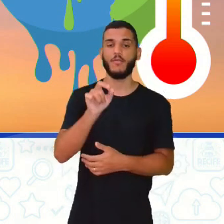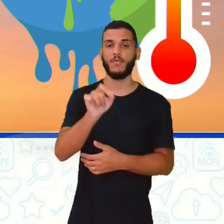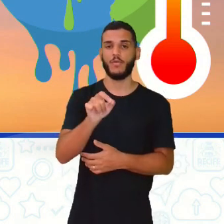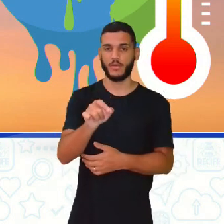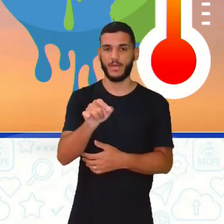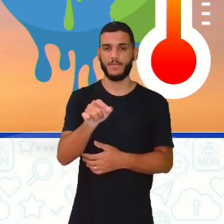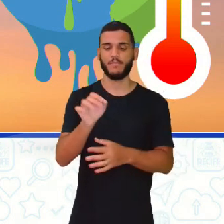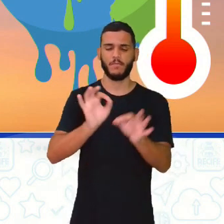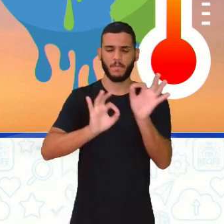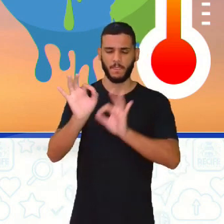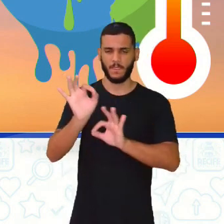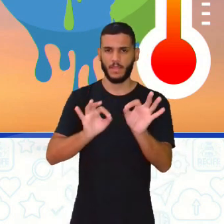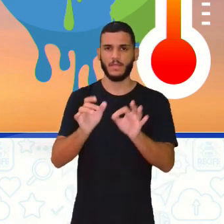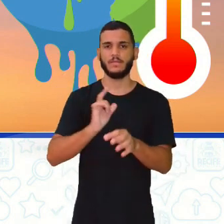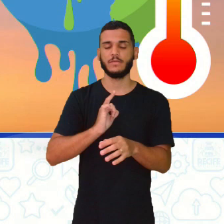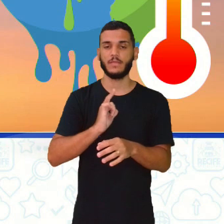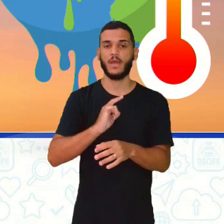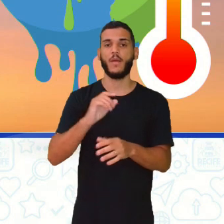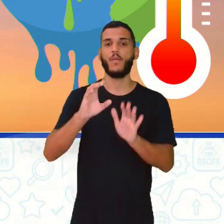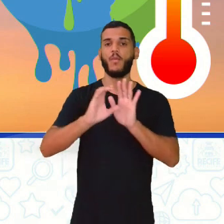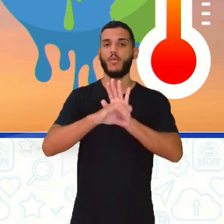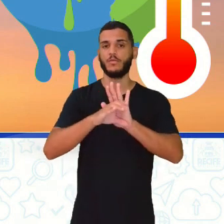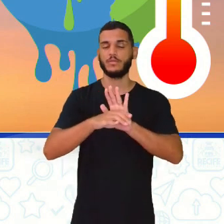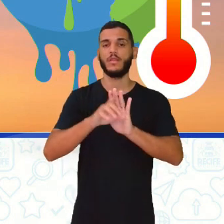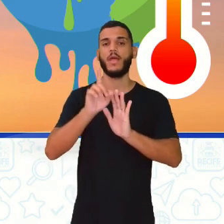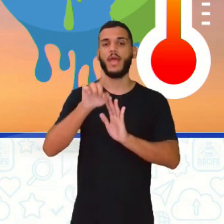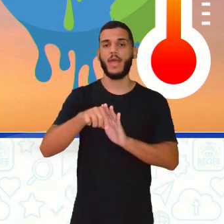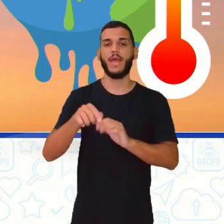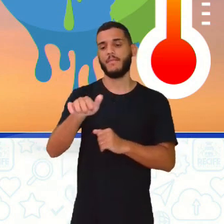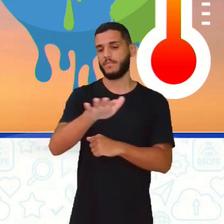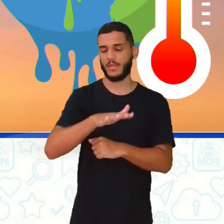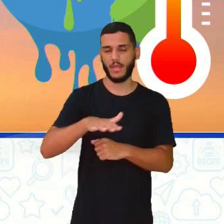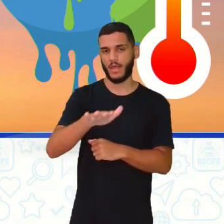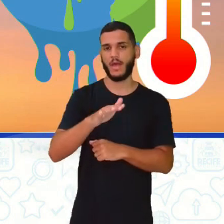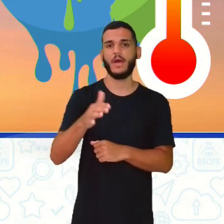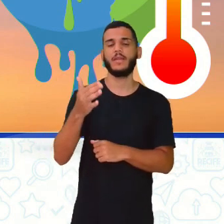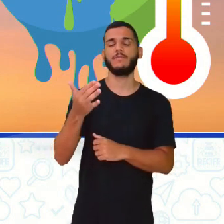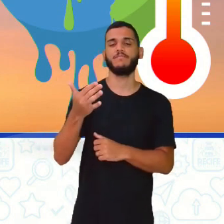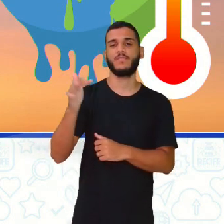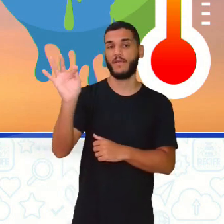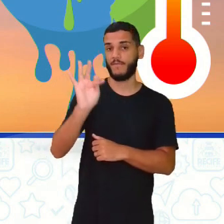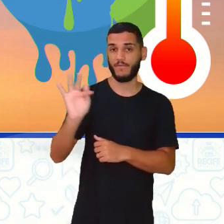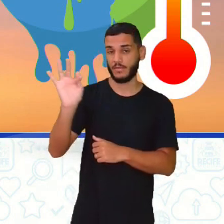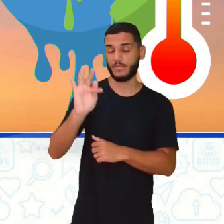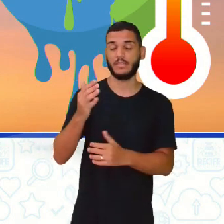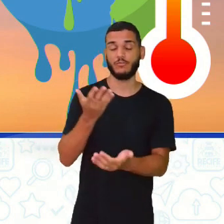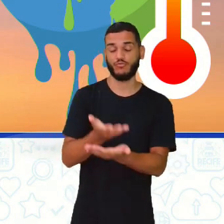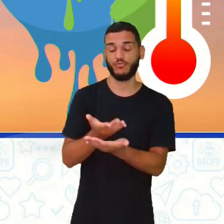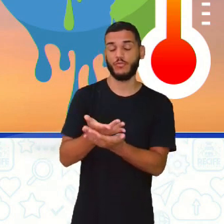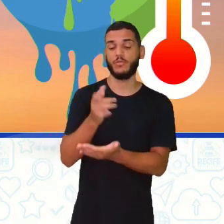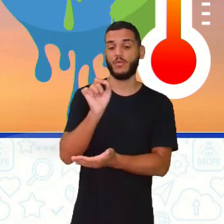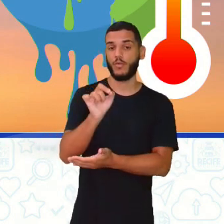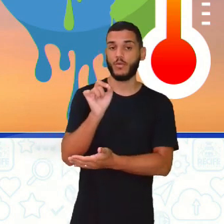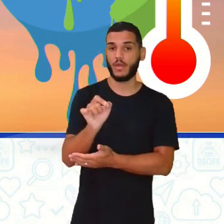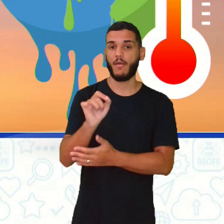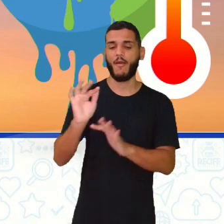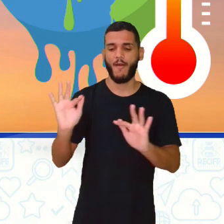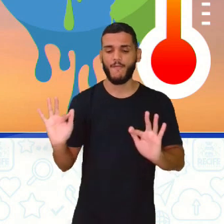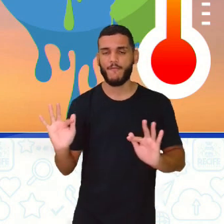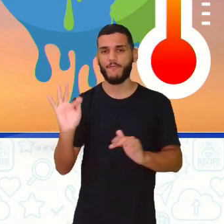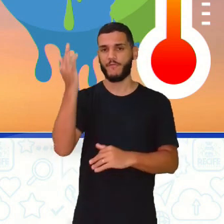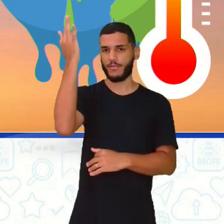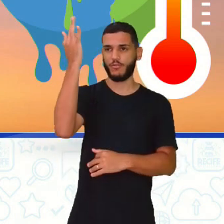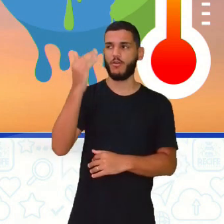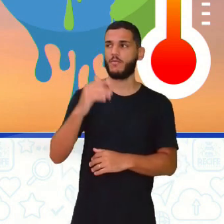parte esse conceito. É a parte da física que estuda os fenômenos relativos ao aquecimento,